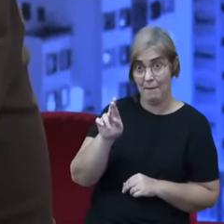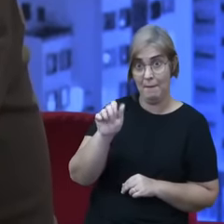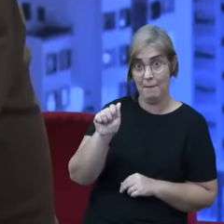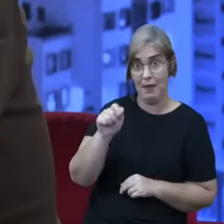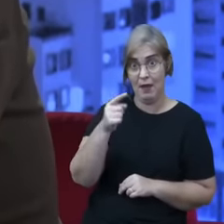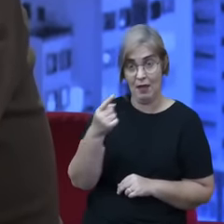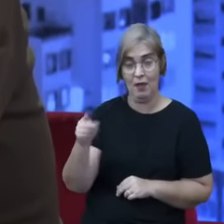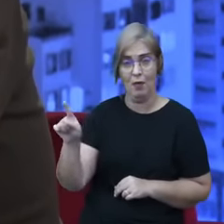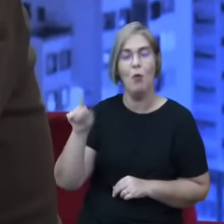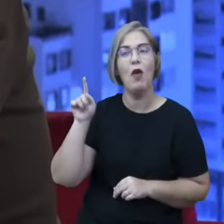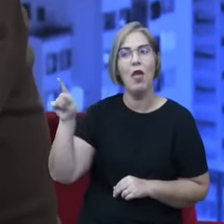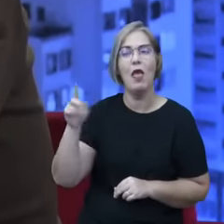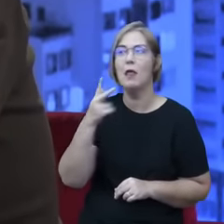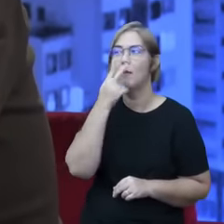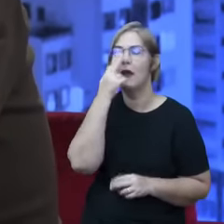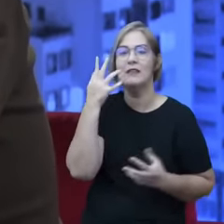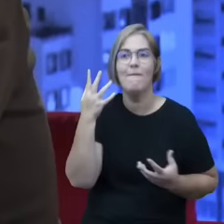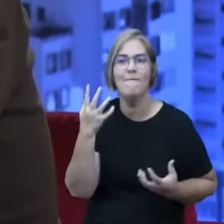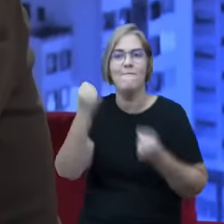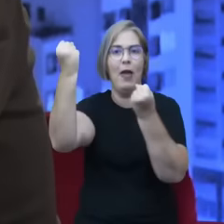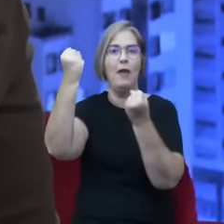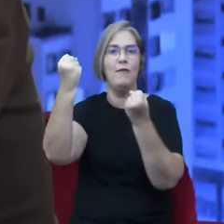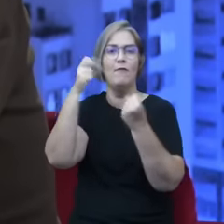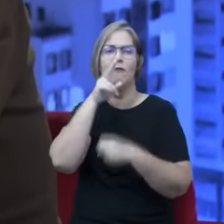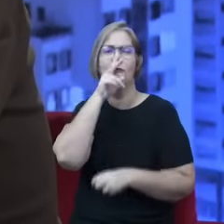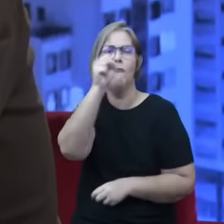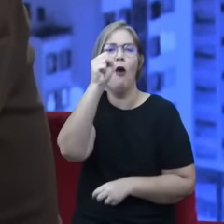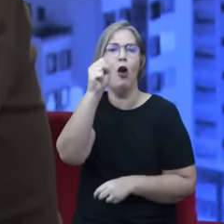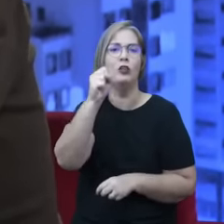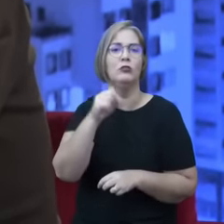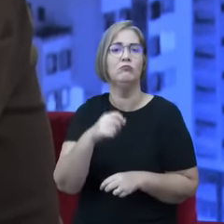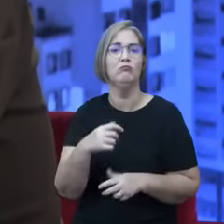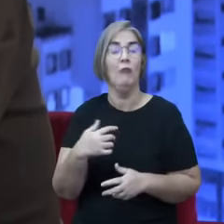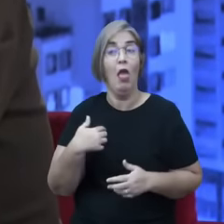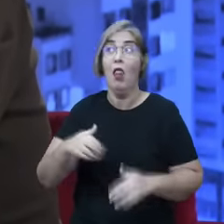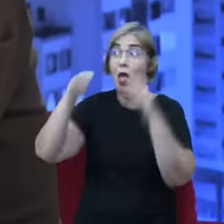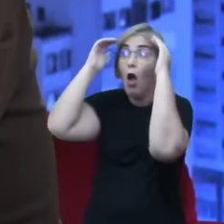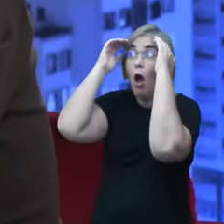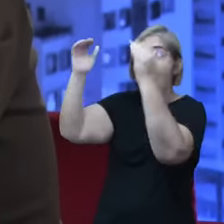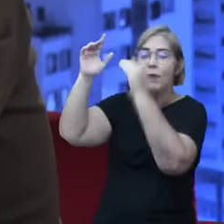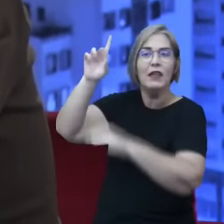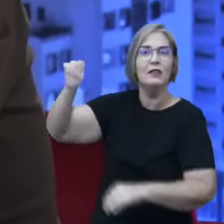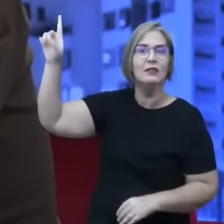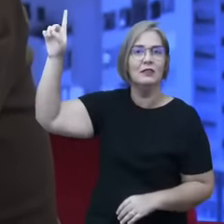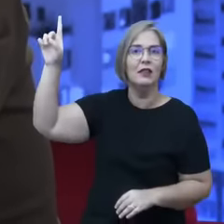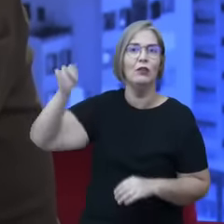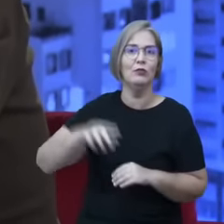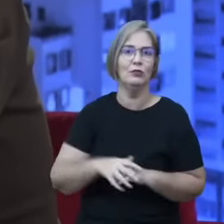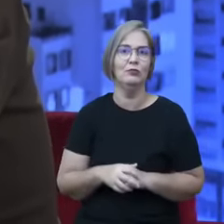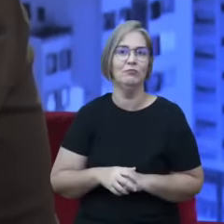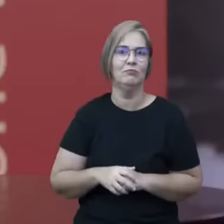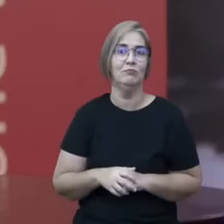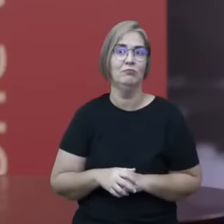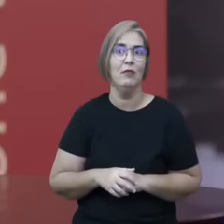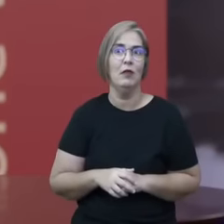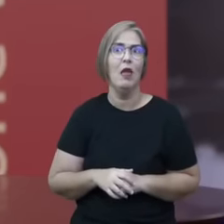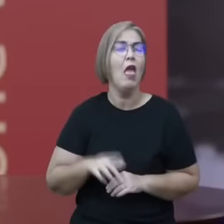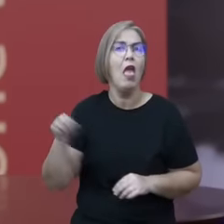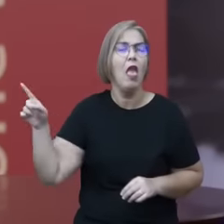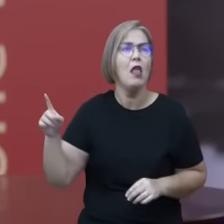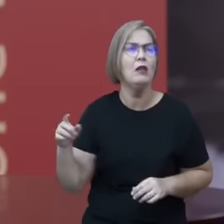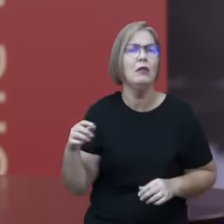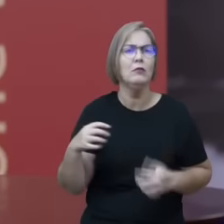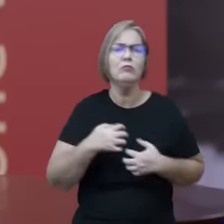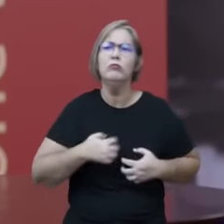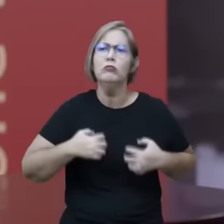salto que, como resultado de uma decisão existencial, de uma decisão absolutamente